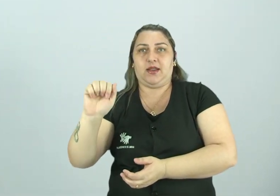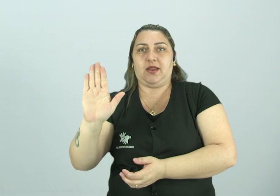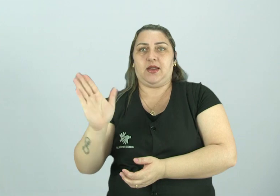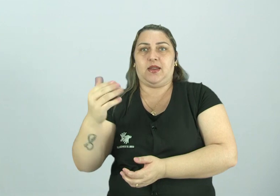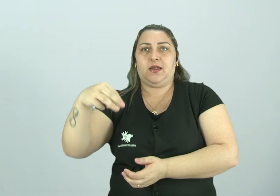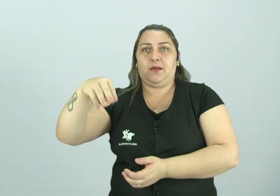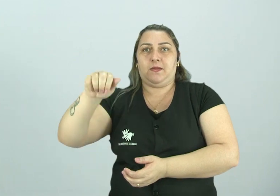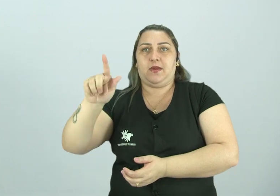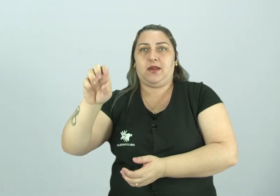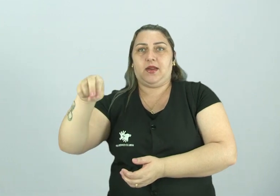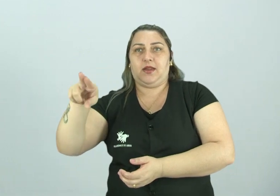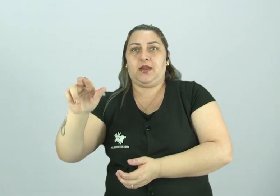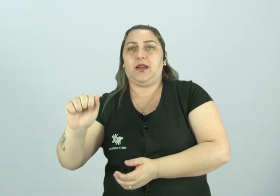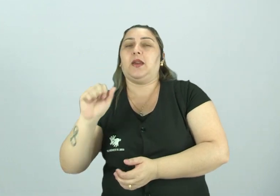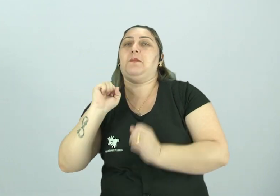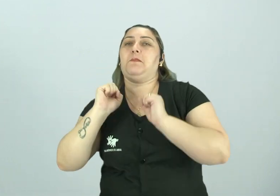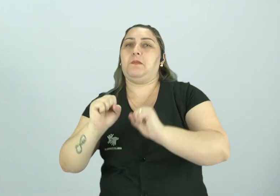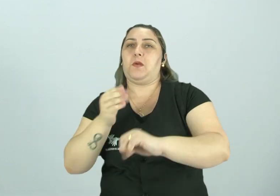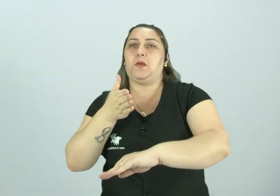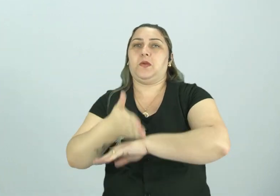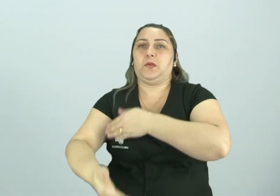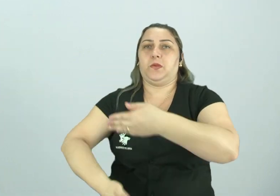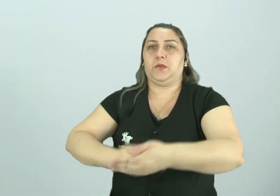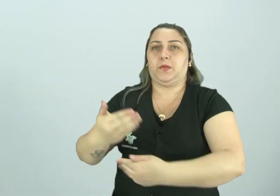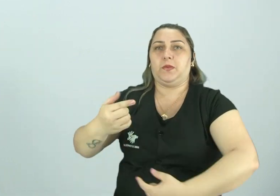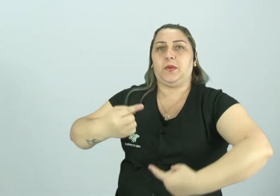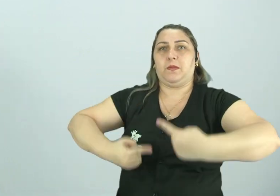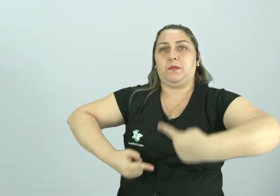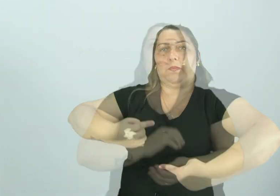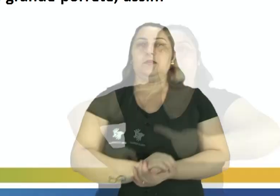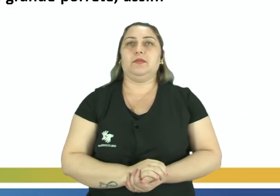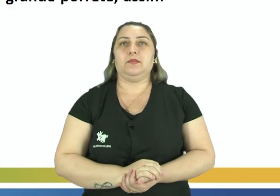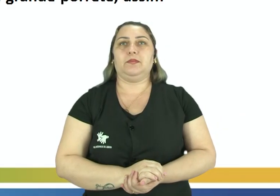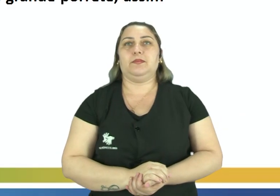pudessem intervir dentro da política interna de Cuba.